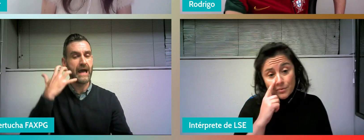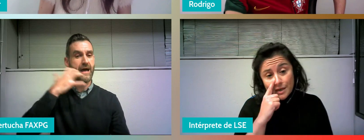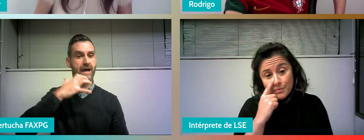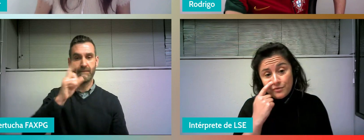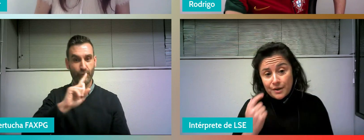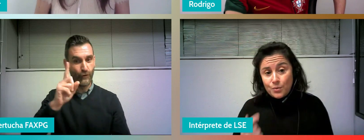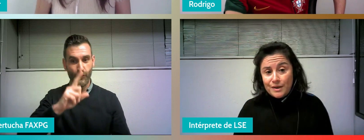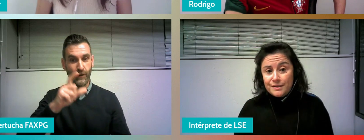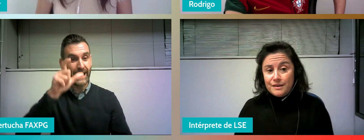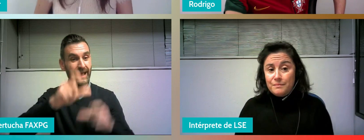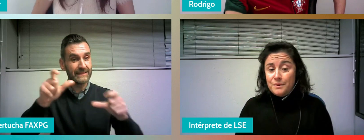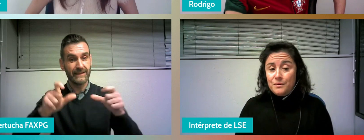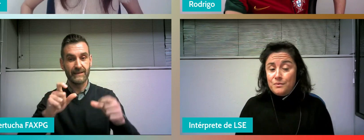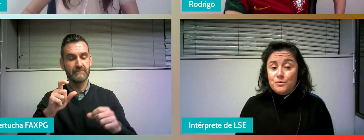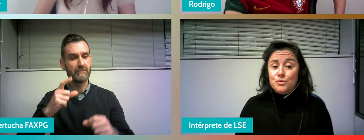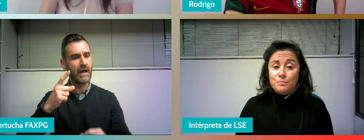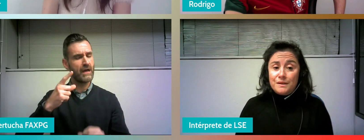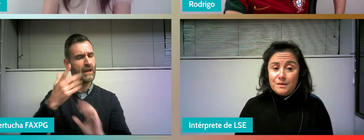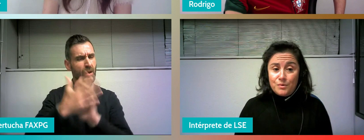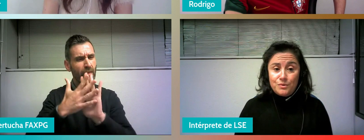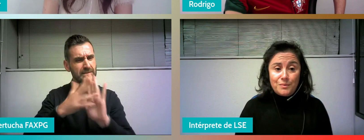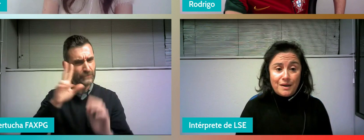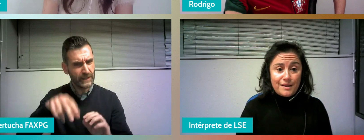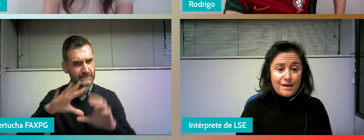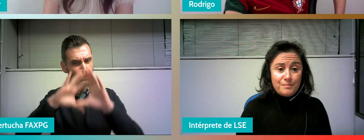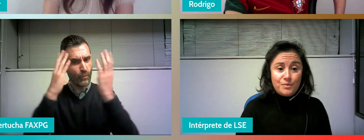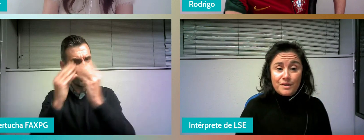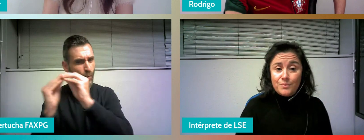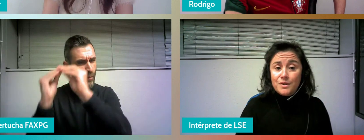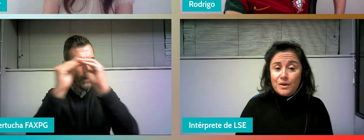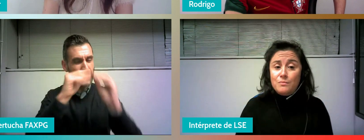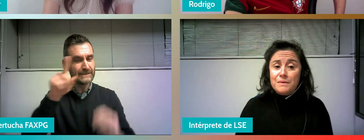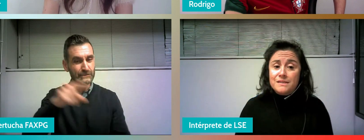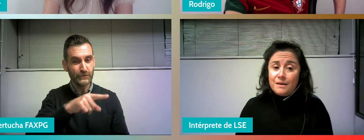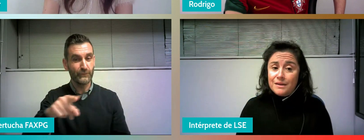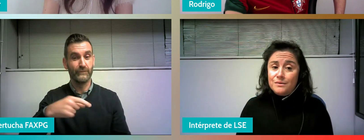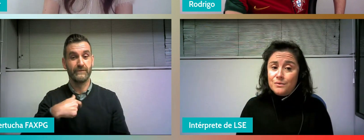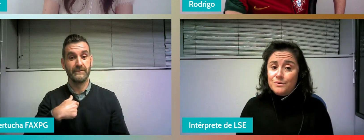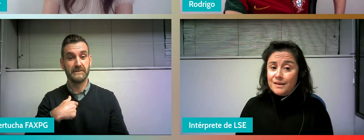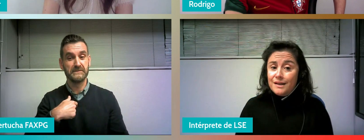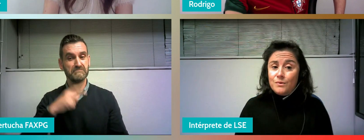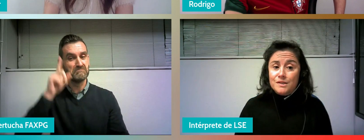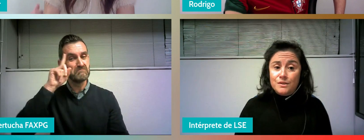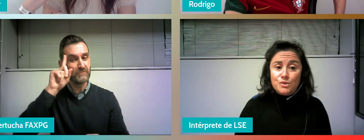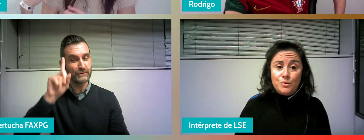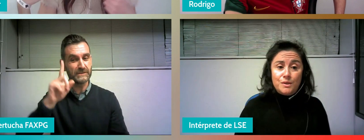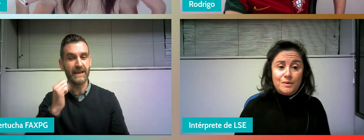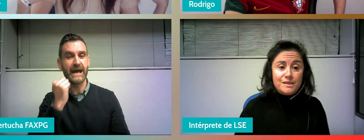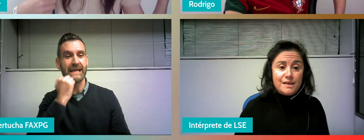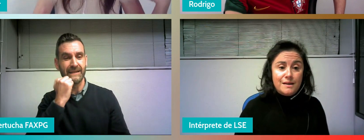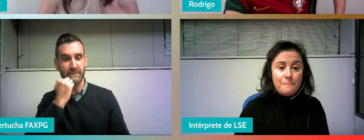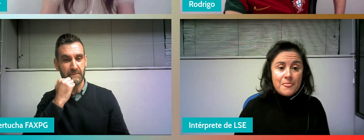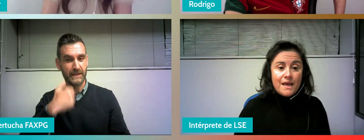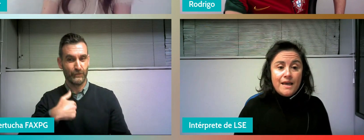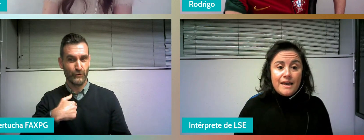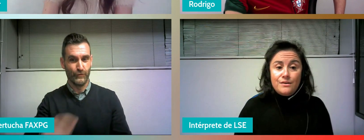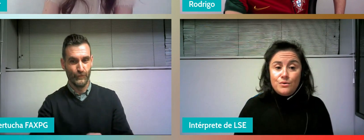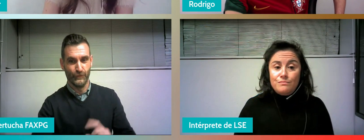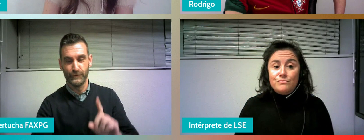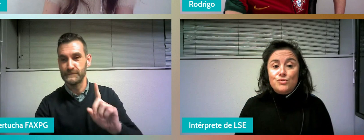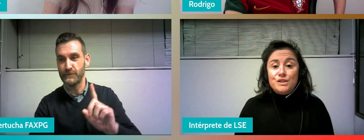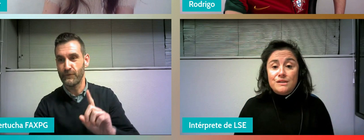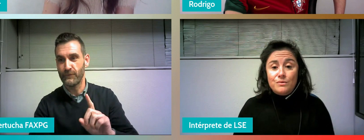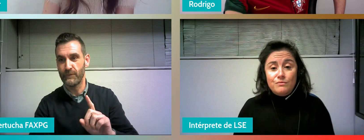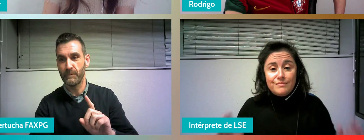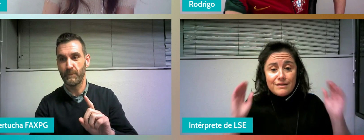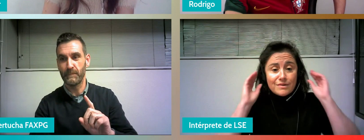unha pregunta moi frecuente, pero non nos sorprende moito, a verdade, porque, bueno, hai un pensamento de que a lingua de signos é universal, Entón,